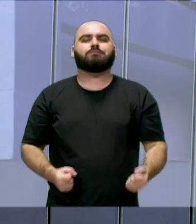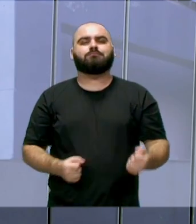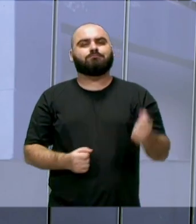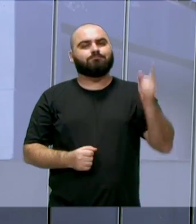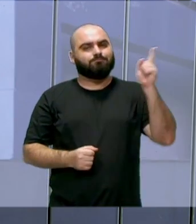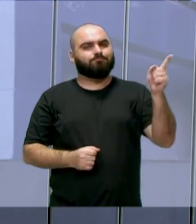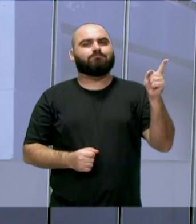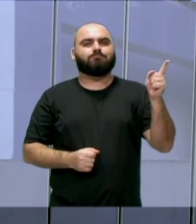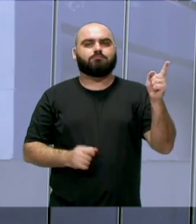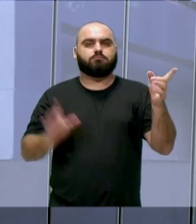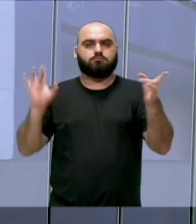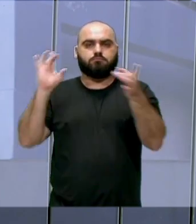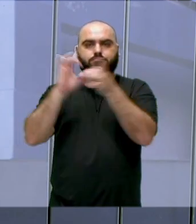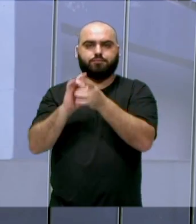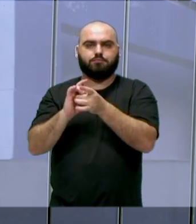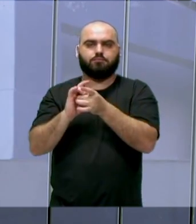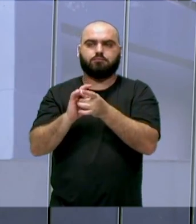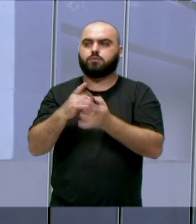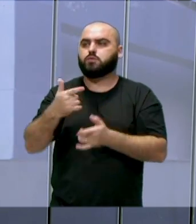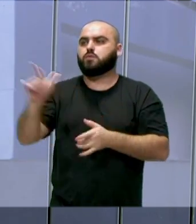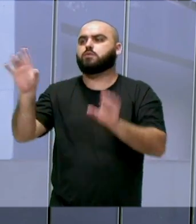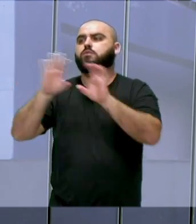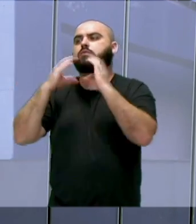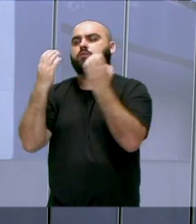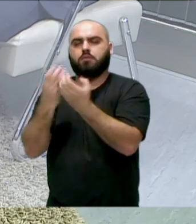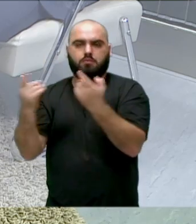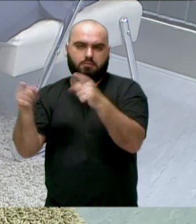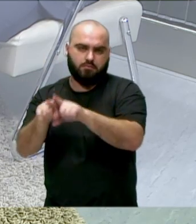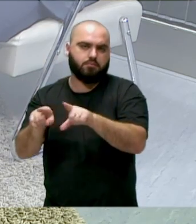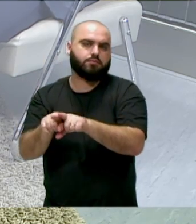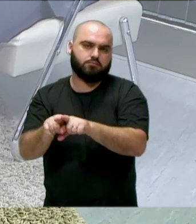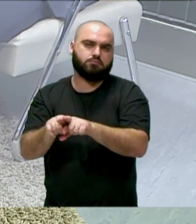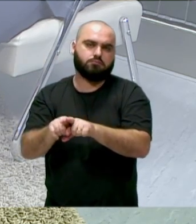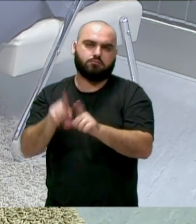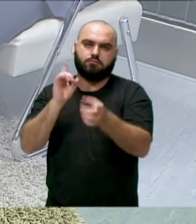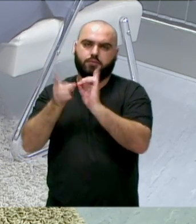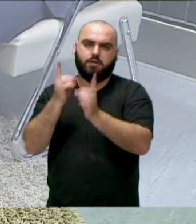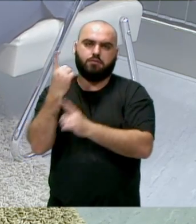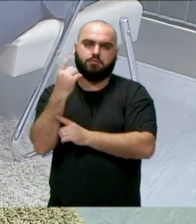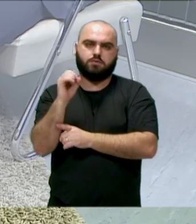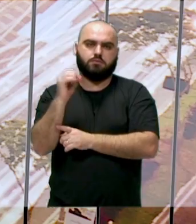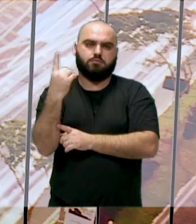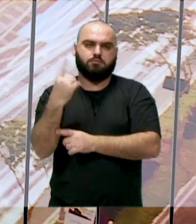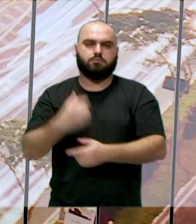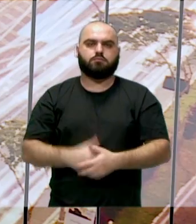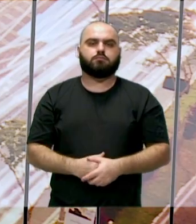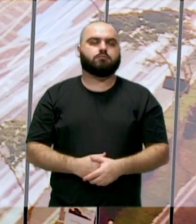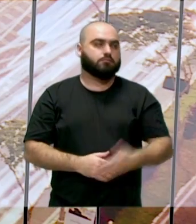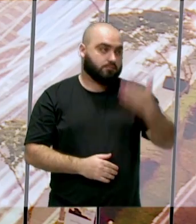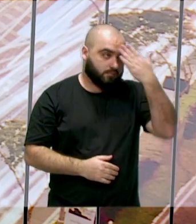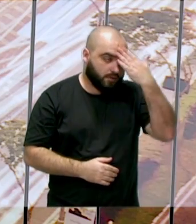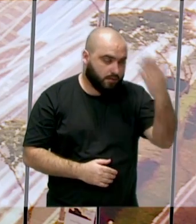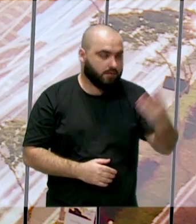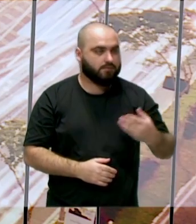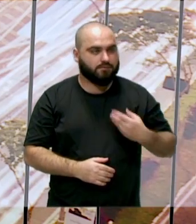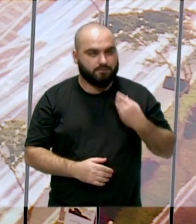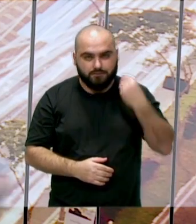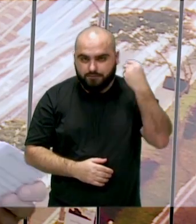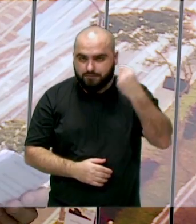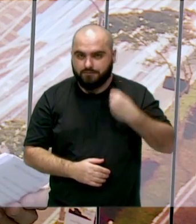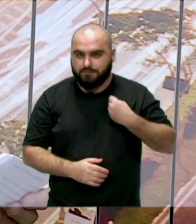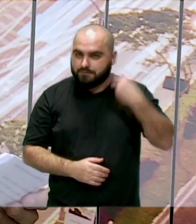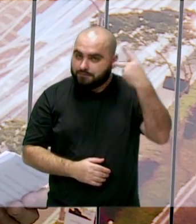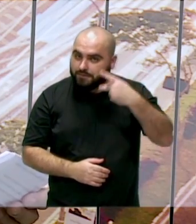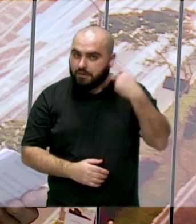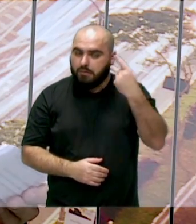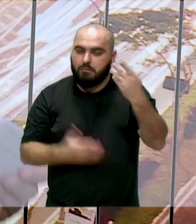cidade onde liga essas outras comunidades também do outro lado da margem da BR-101. Obrigado, vereador, por aceitar o convite,